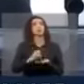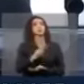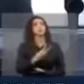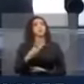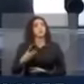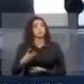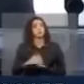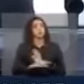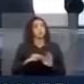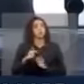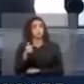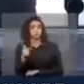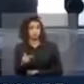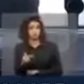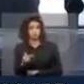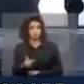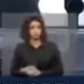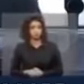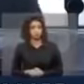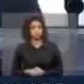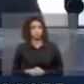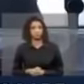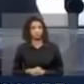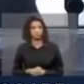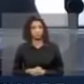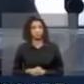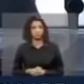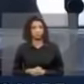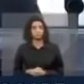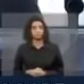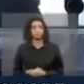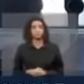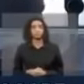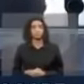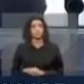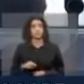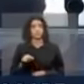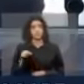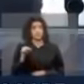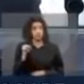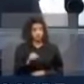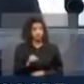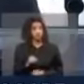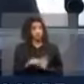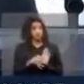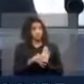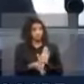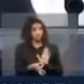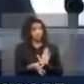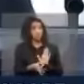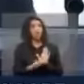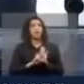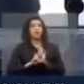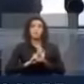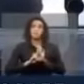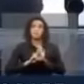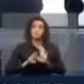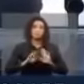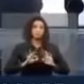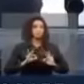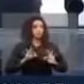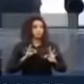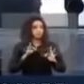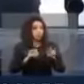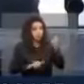7. Reitera-se que esta posição, excelentíssima ministra, representa a totalidade dos